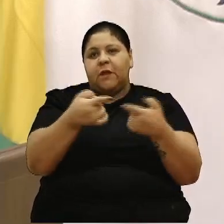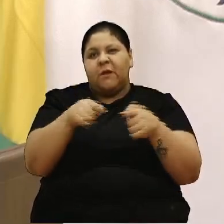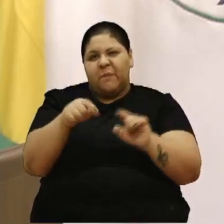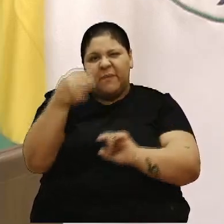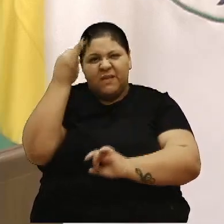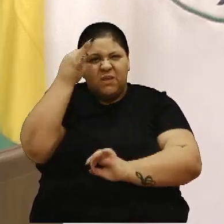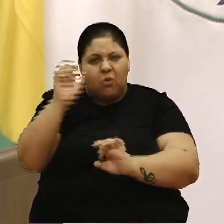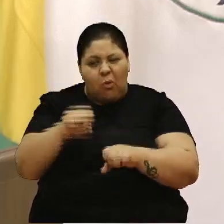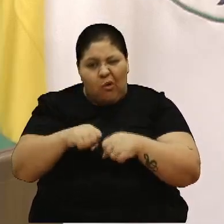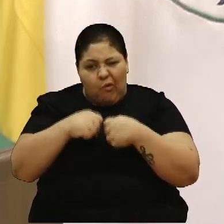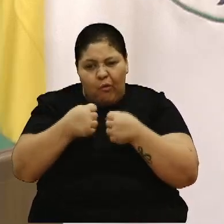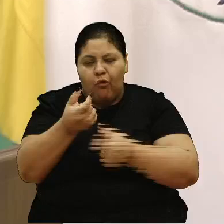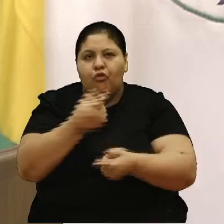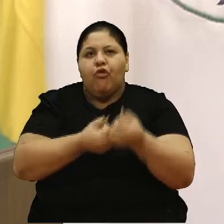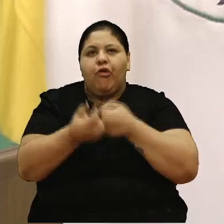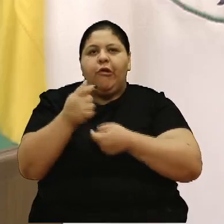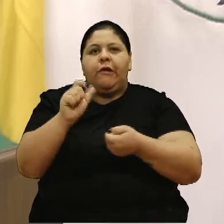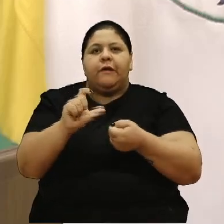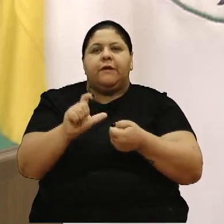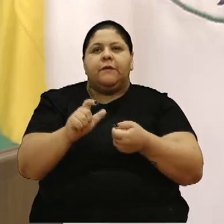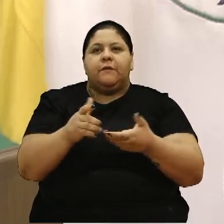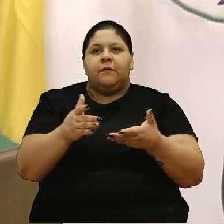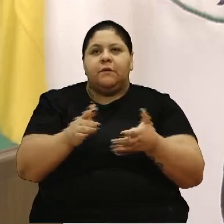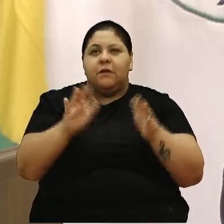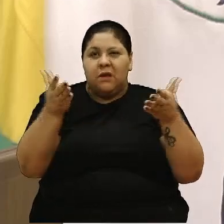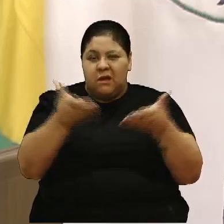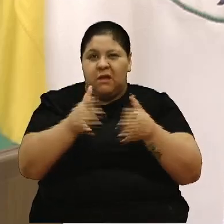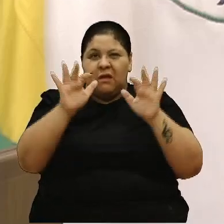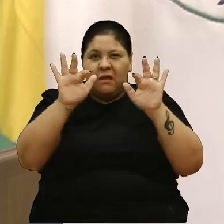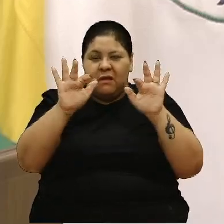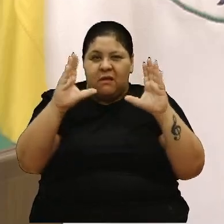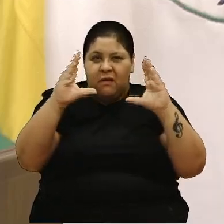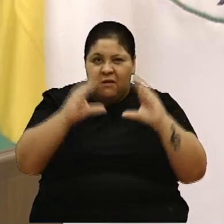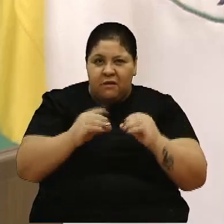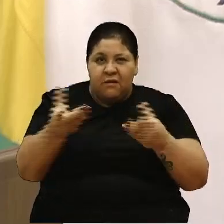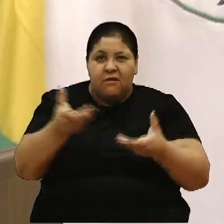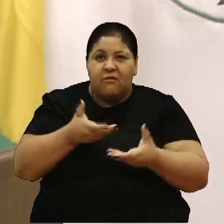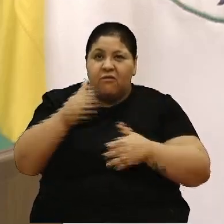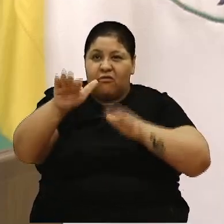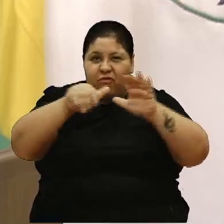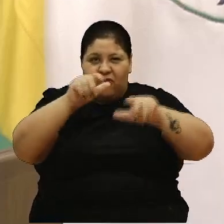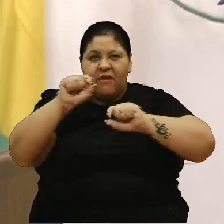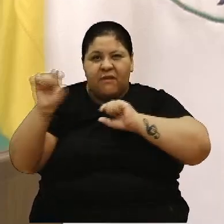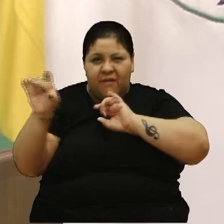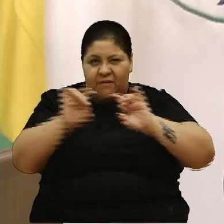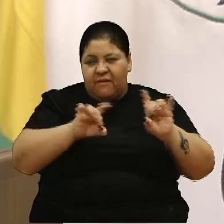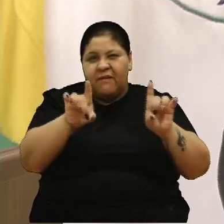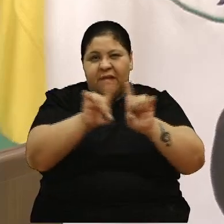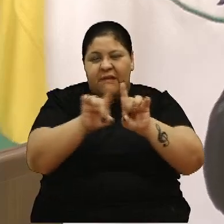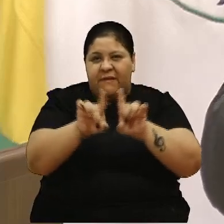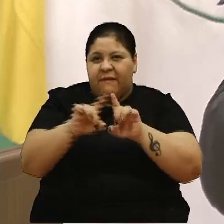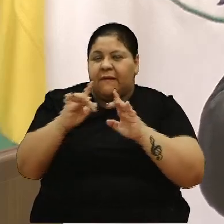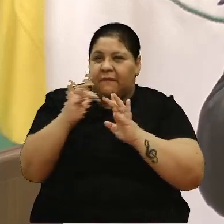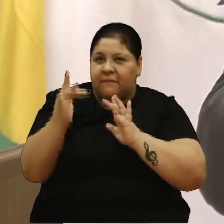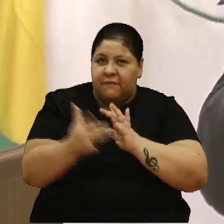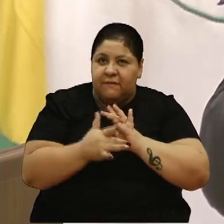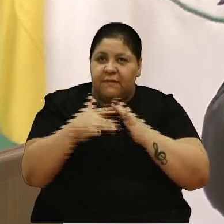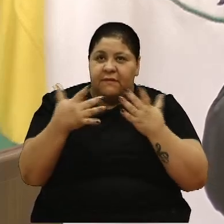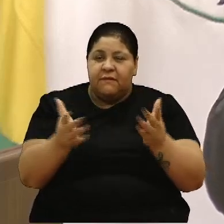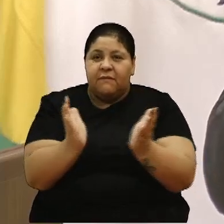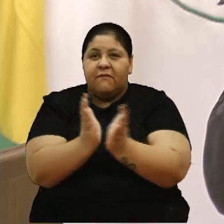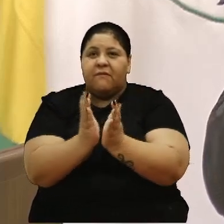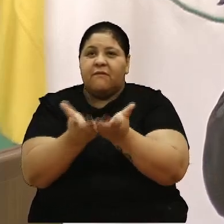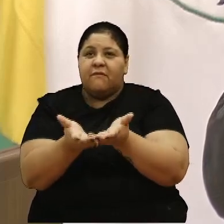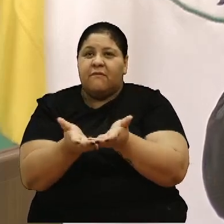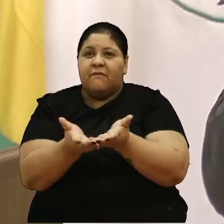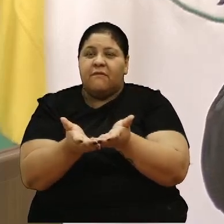o esforço que a administração tem feito. E para hoje à noite, nobres colegas, aí eu quero convidar, e a quem está nos assistindo aí nas redes sociais, então a Comissão de